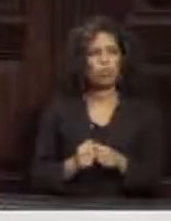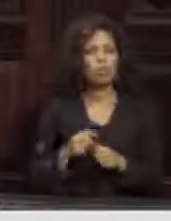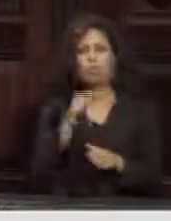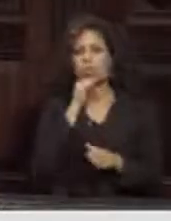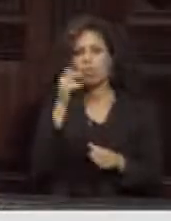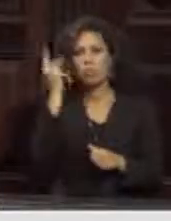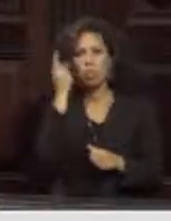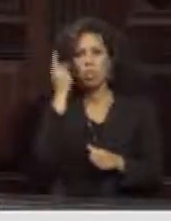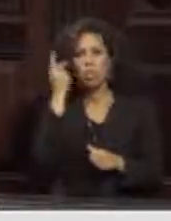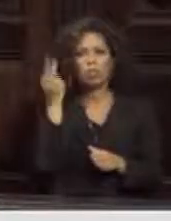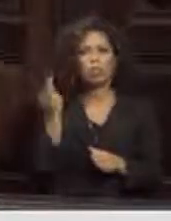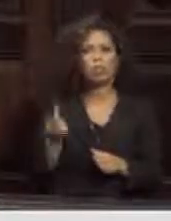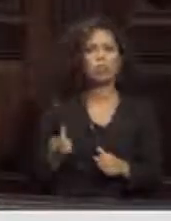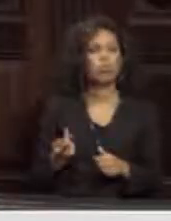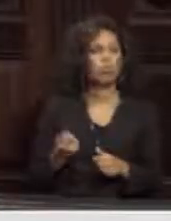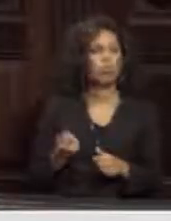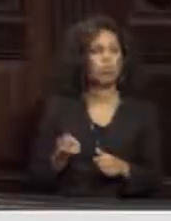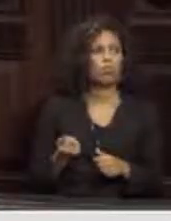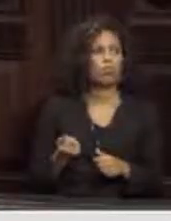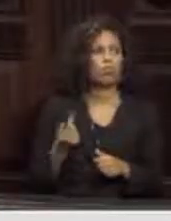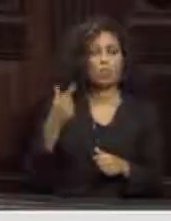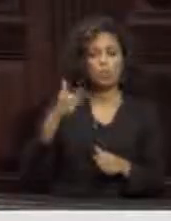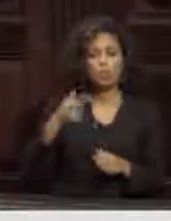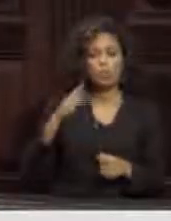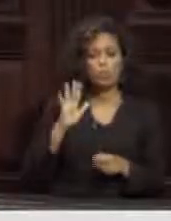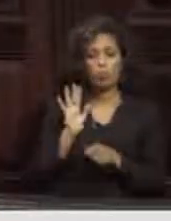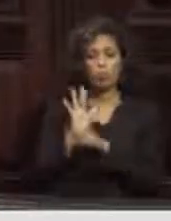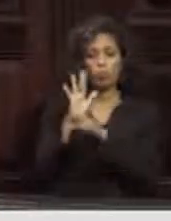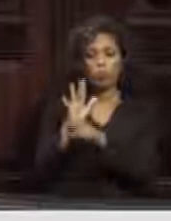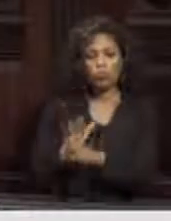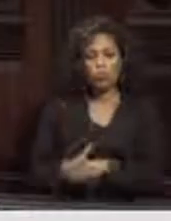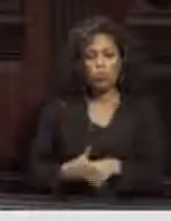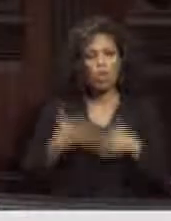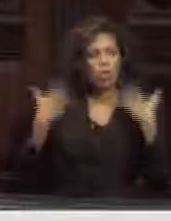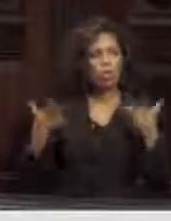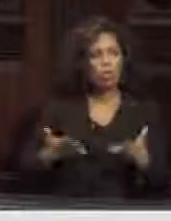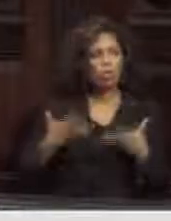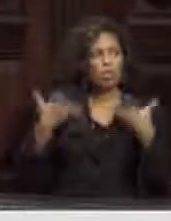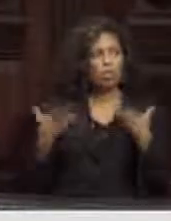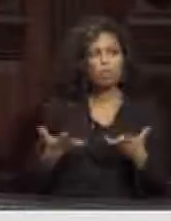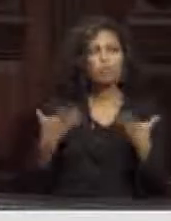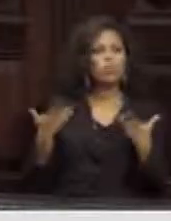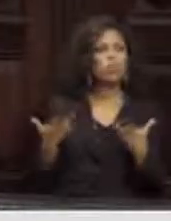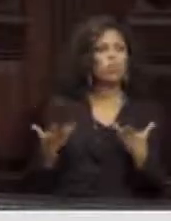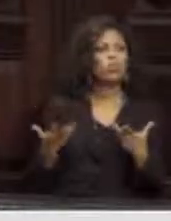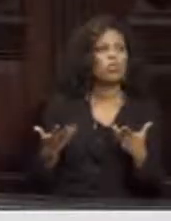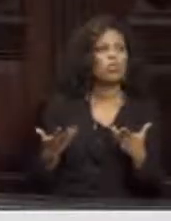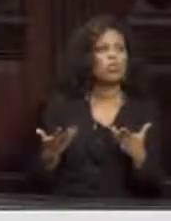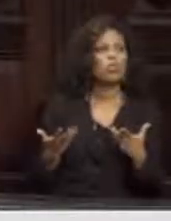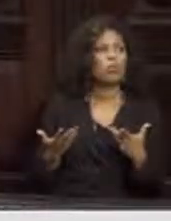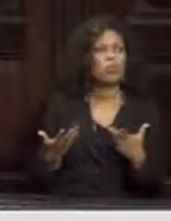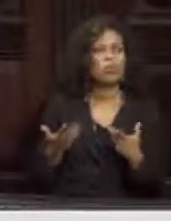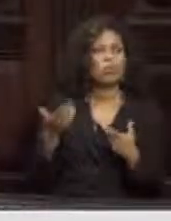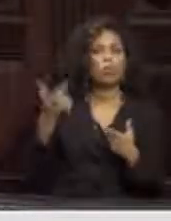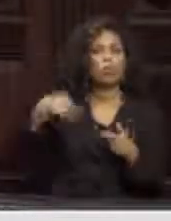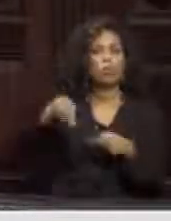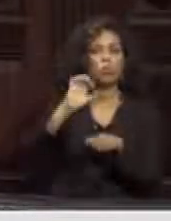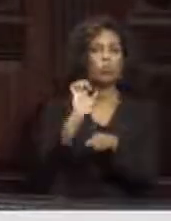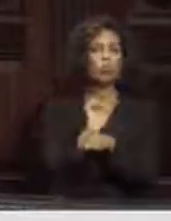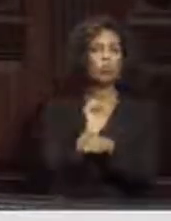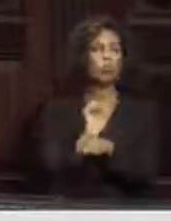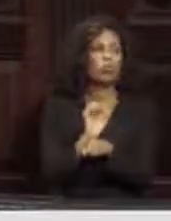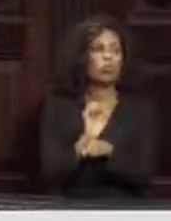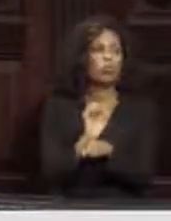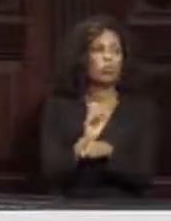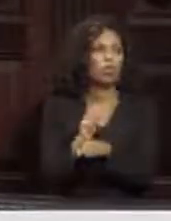Paulo, e que isso incentive a que atividades da questão do petróleo